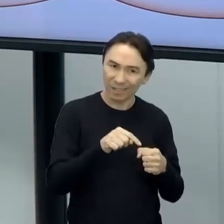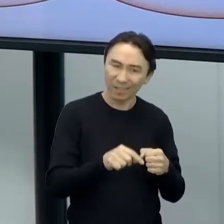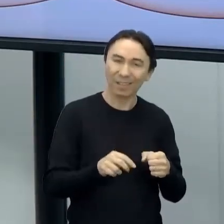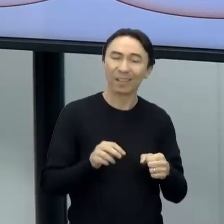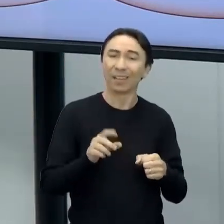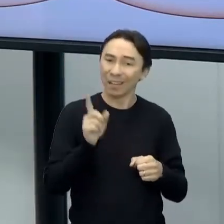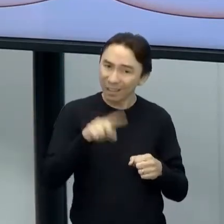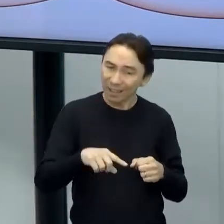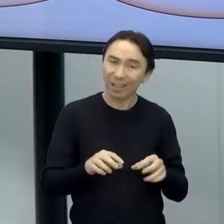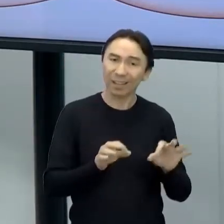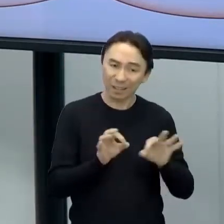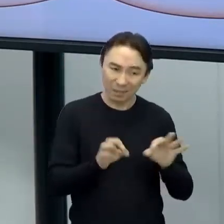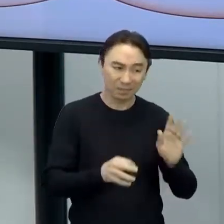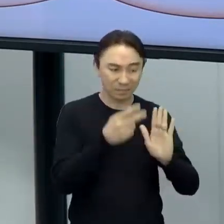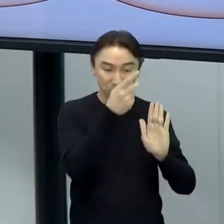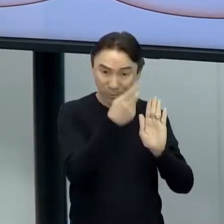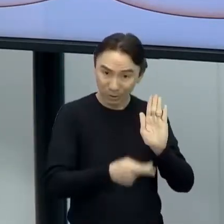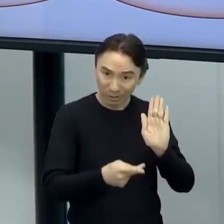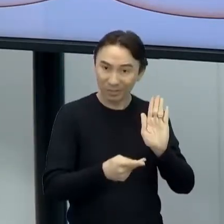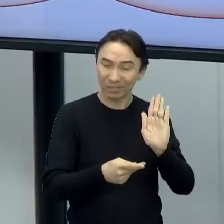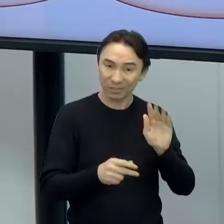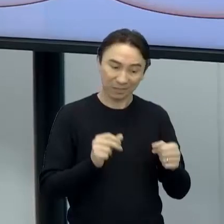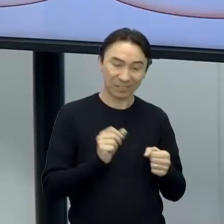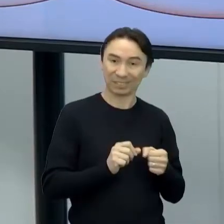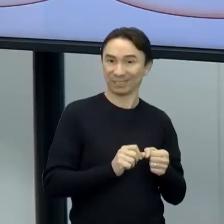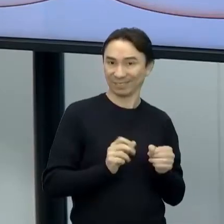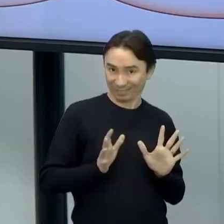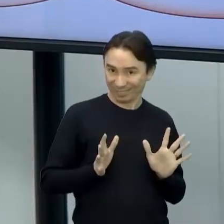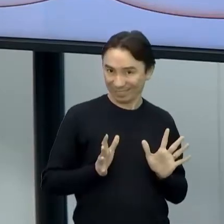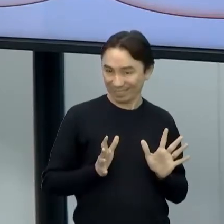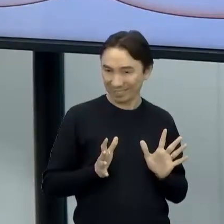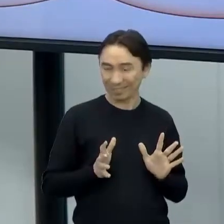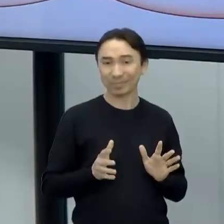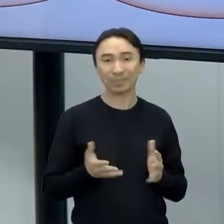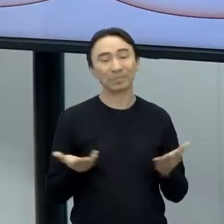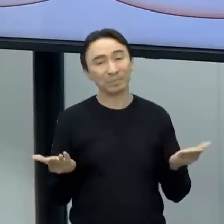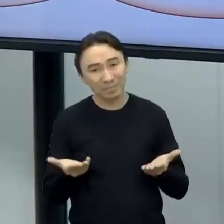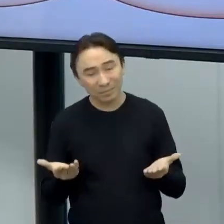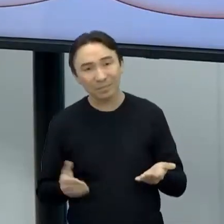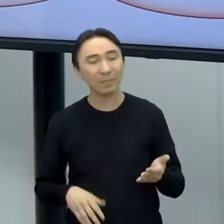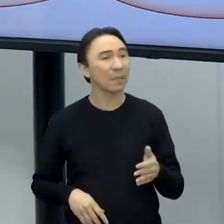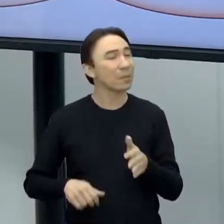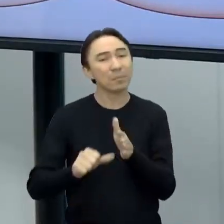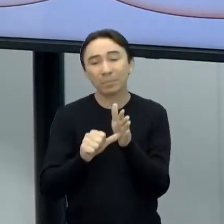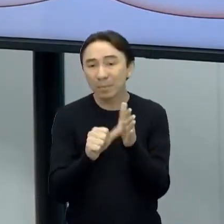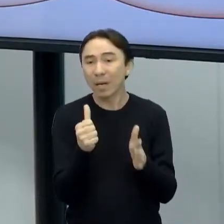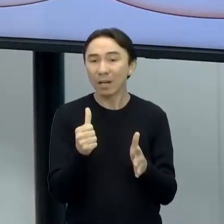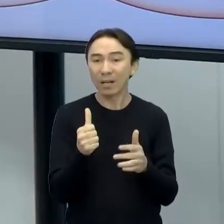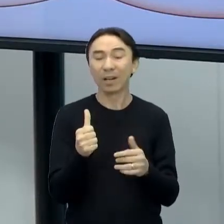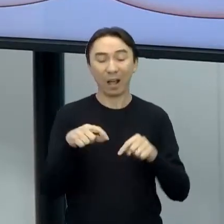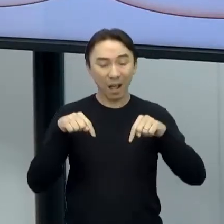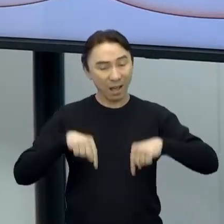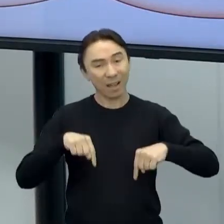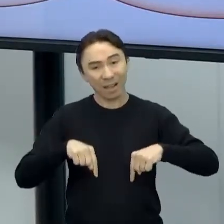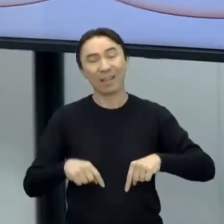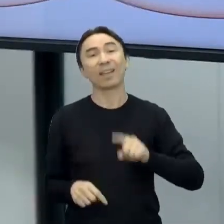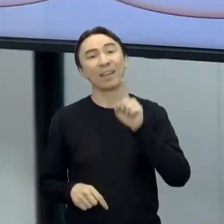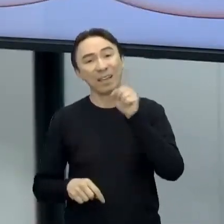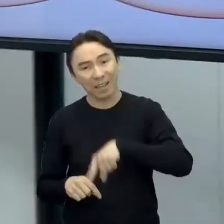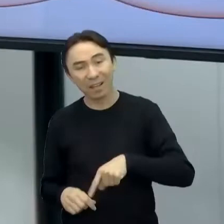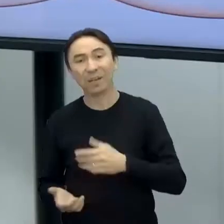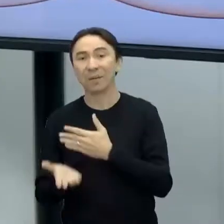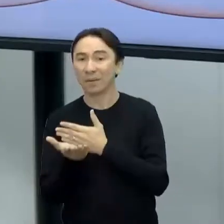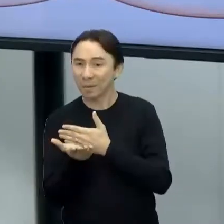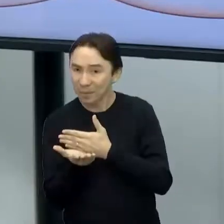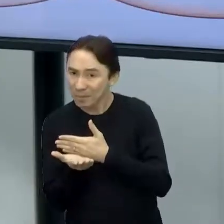projeto. Então, esse primeiro ponto é para que a gente possa começar a criar o